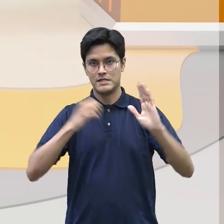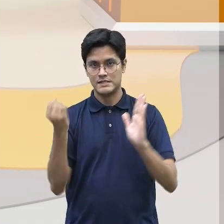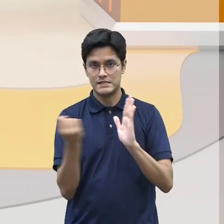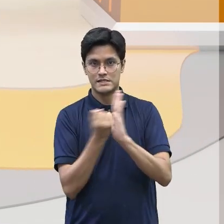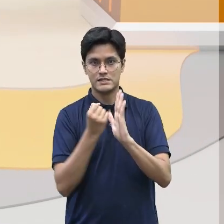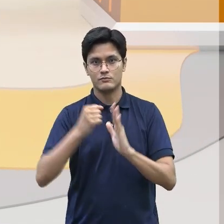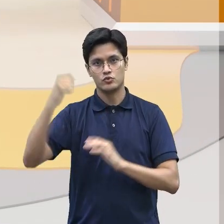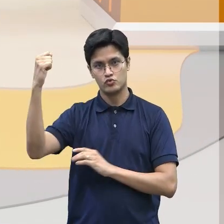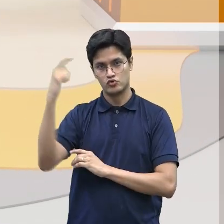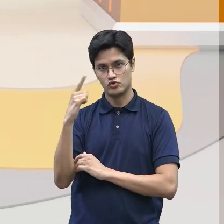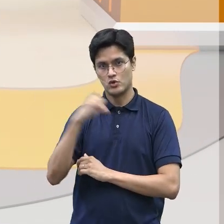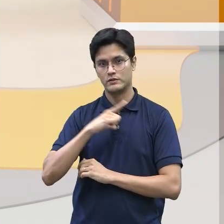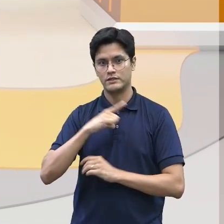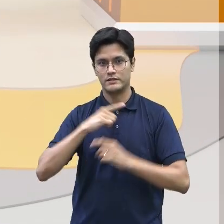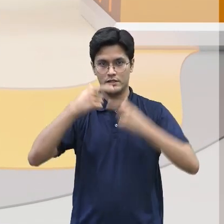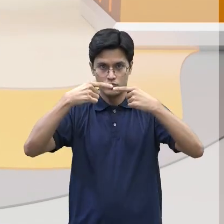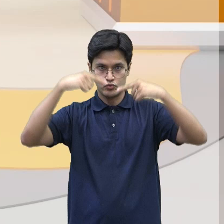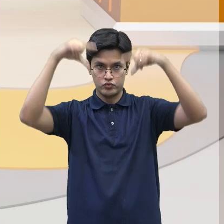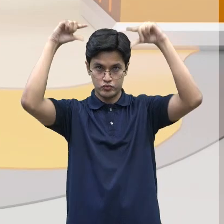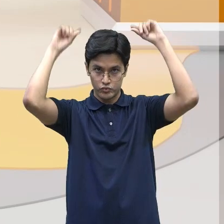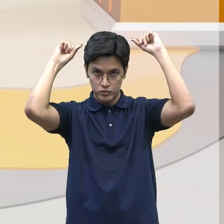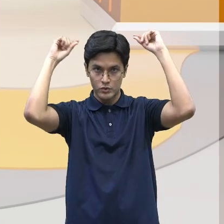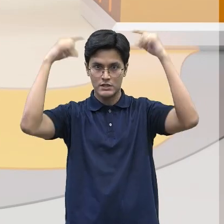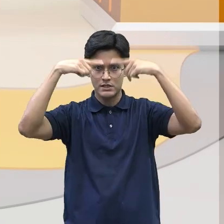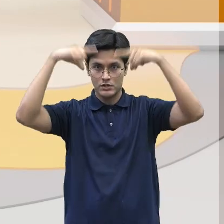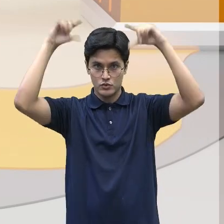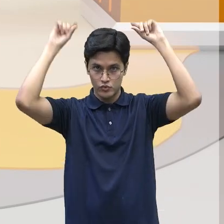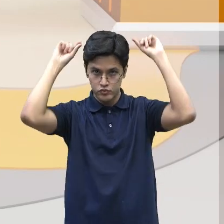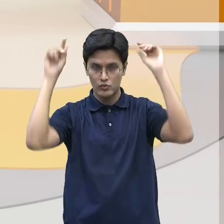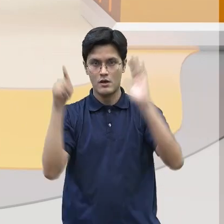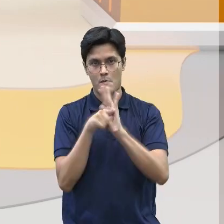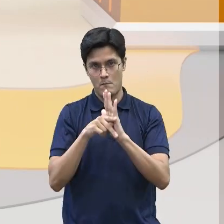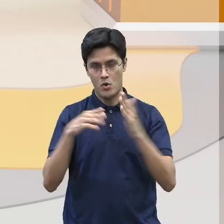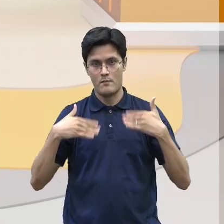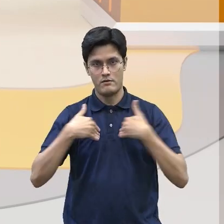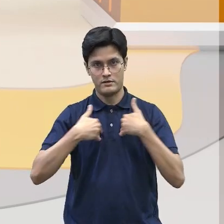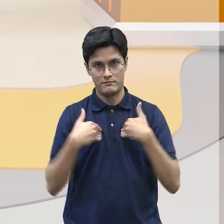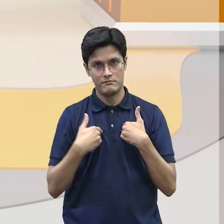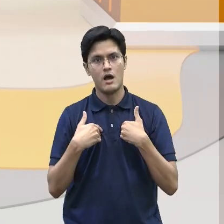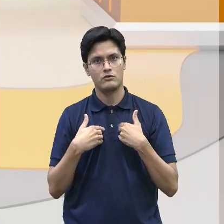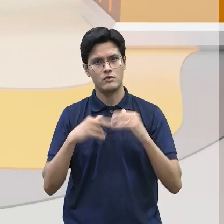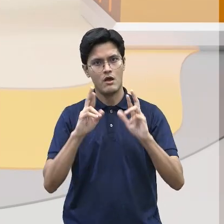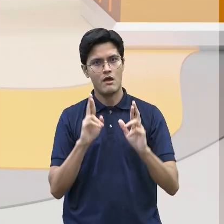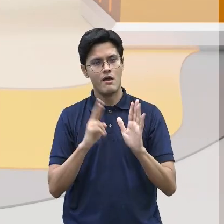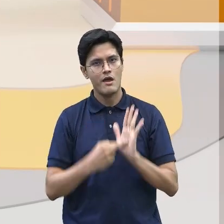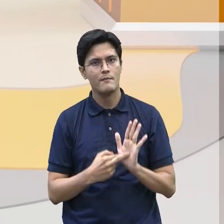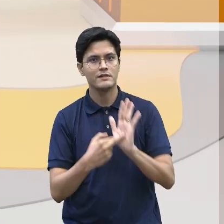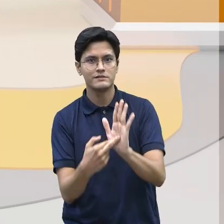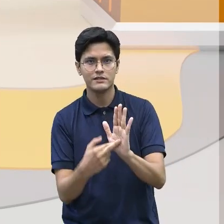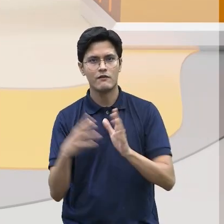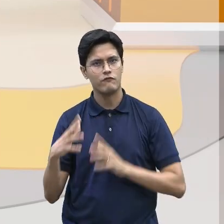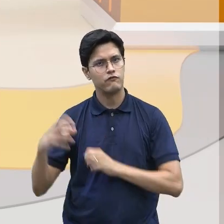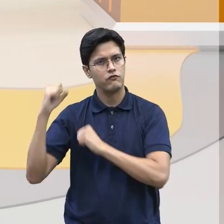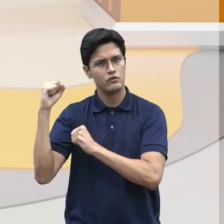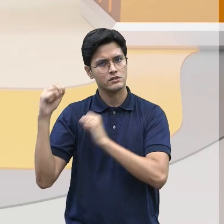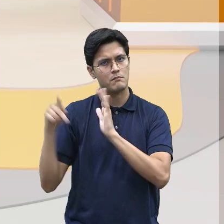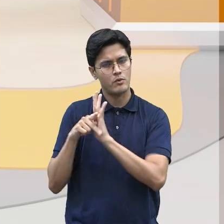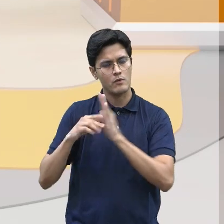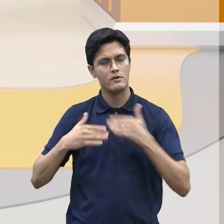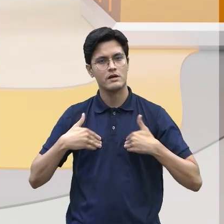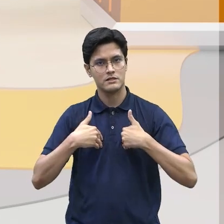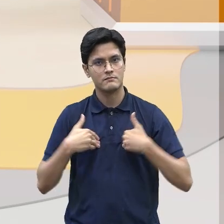e possuem 2 chifres de búfalo, que representam a força desse animal. E a nossa terceira máscara